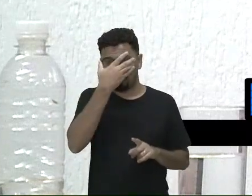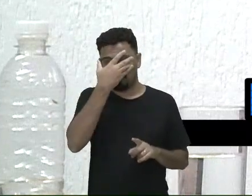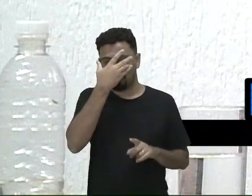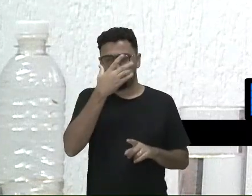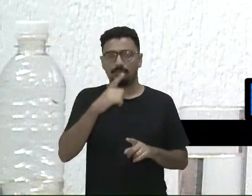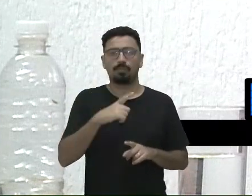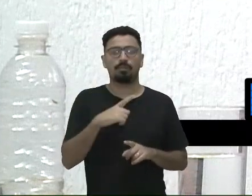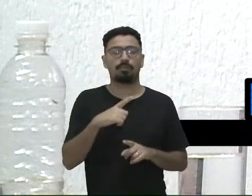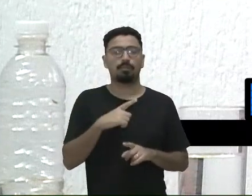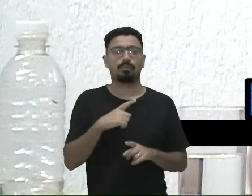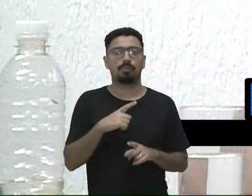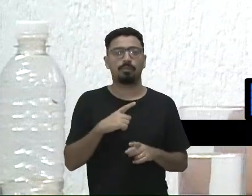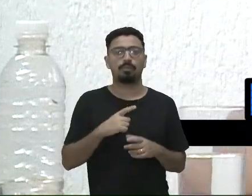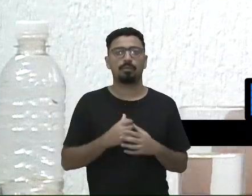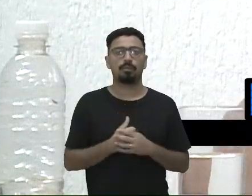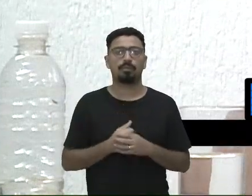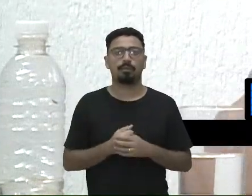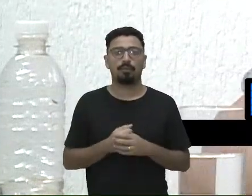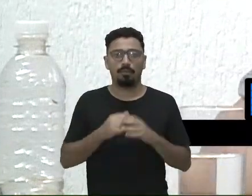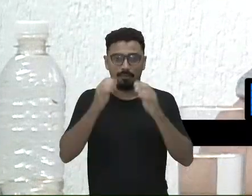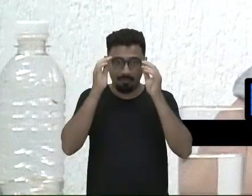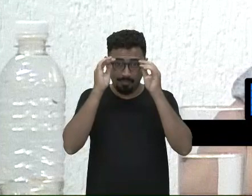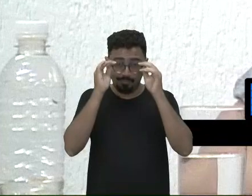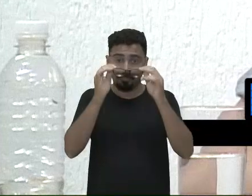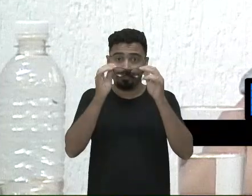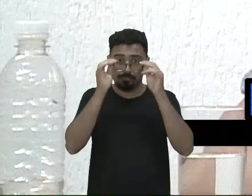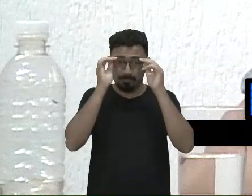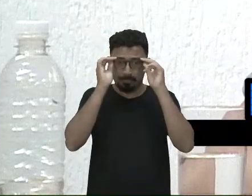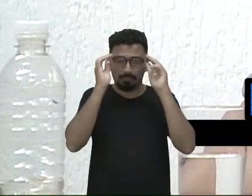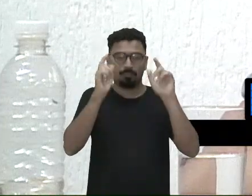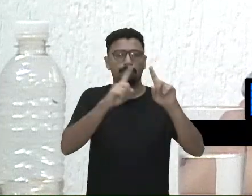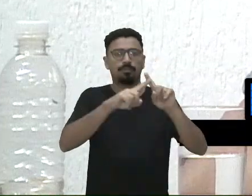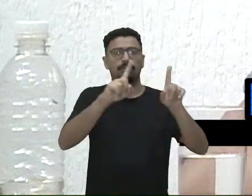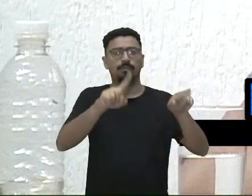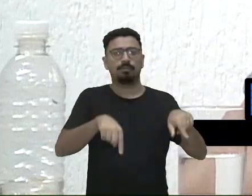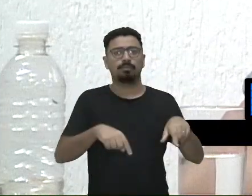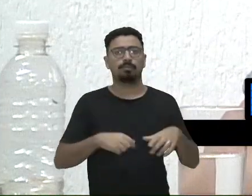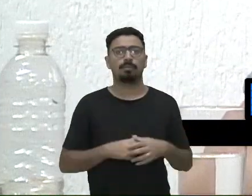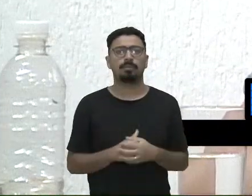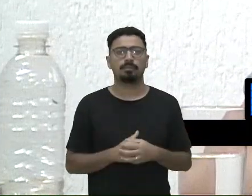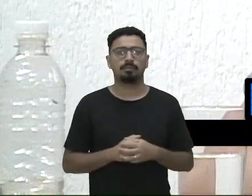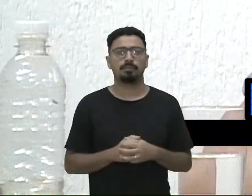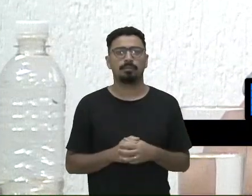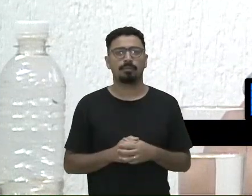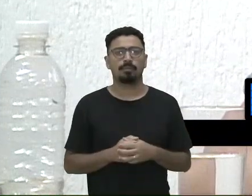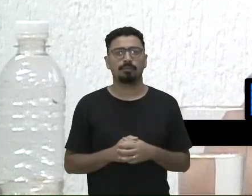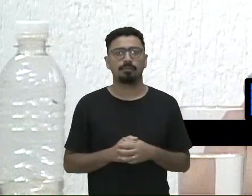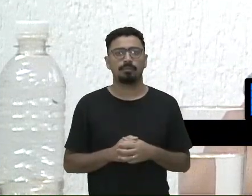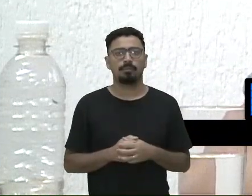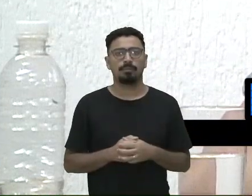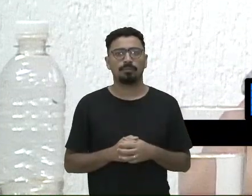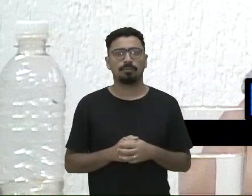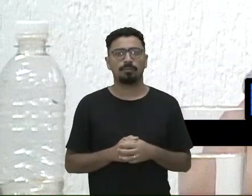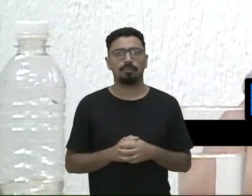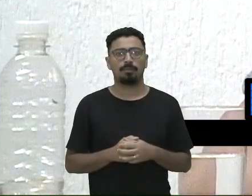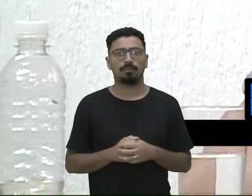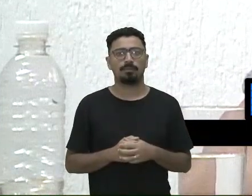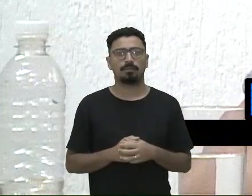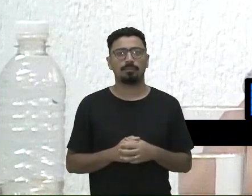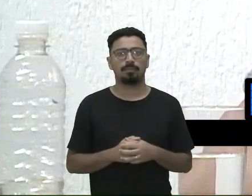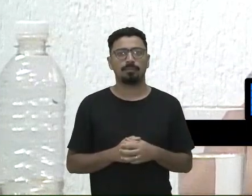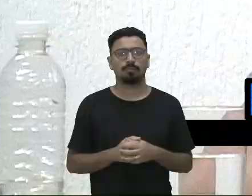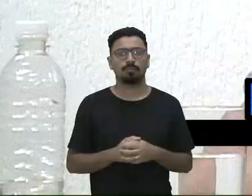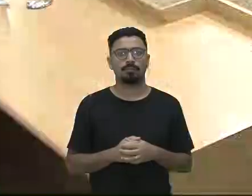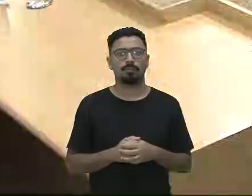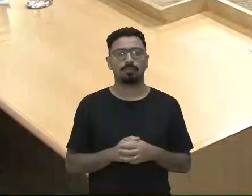Temos? Não, funcionários, amor. Então, vocês não estão treinados para a travesti dentro do ano. E